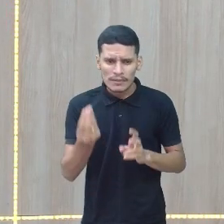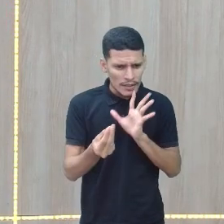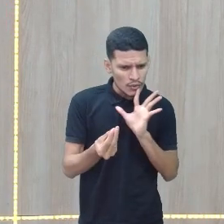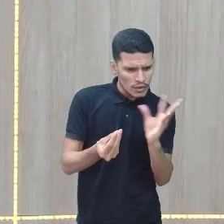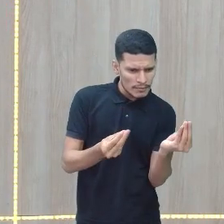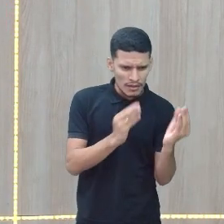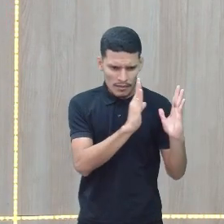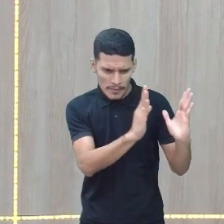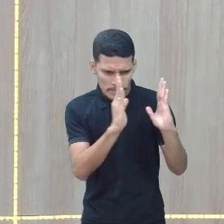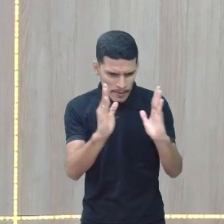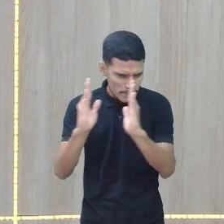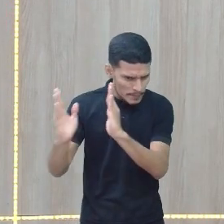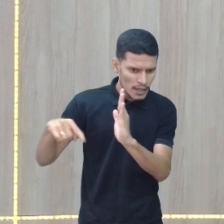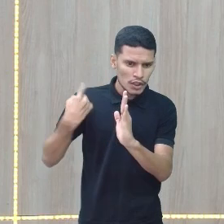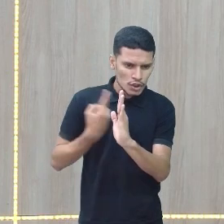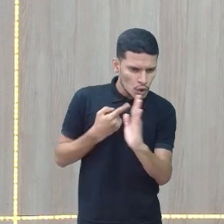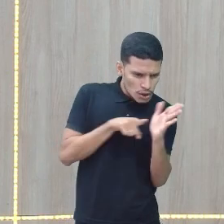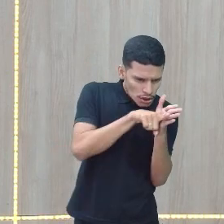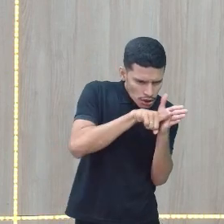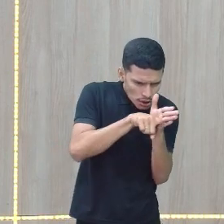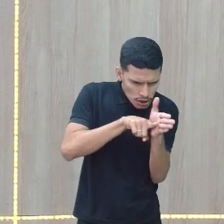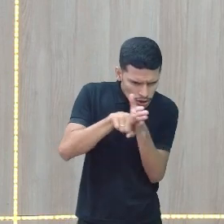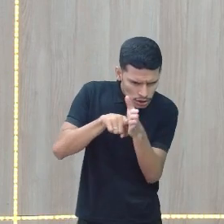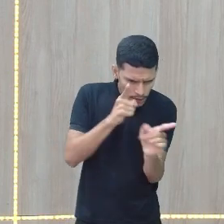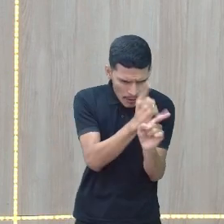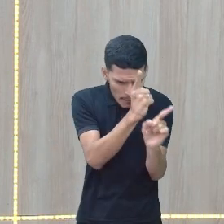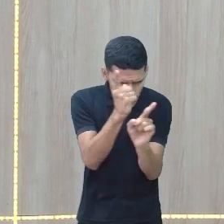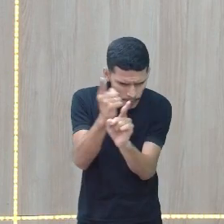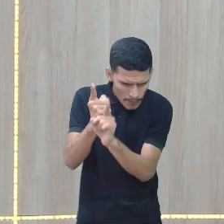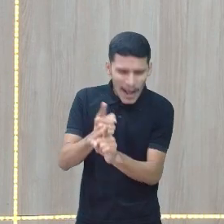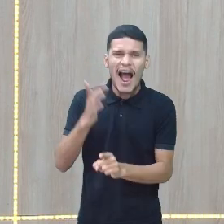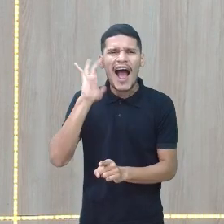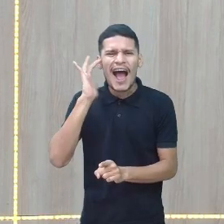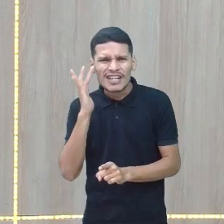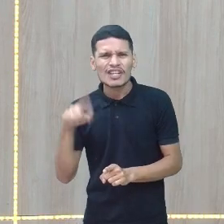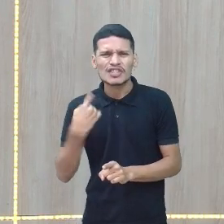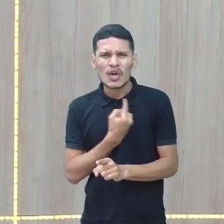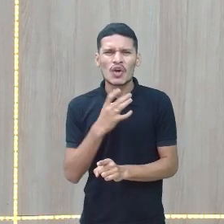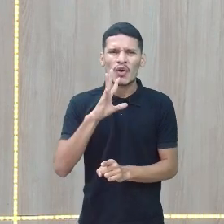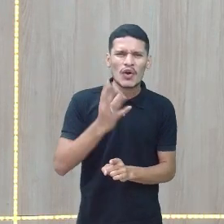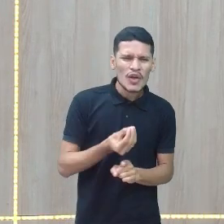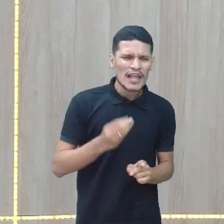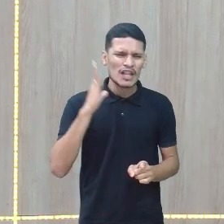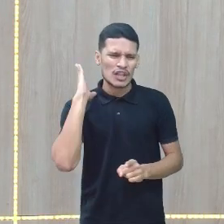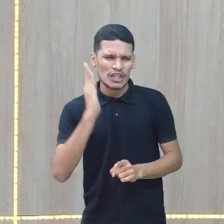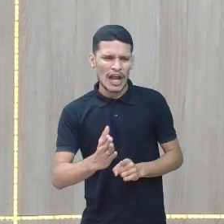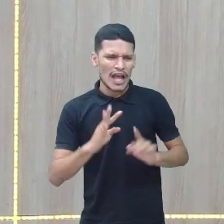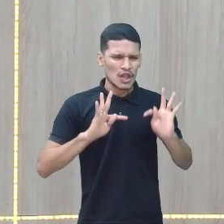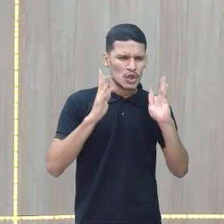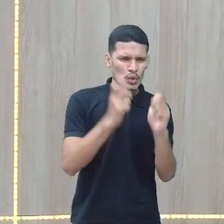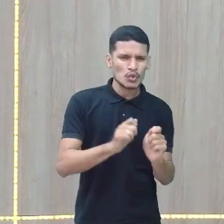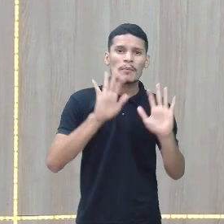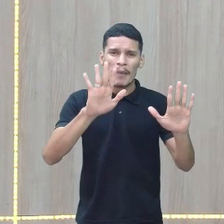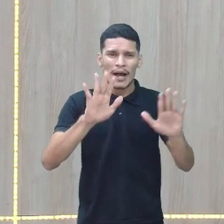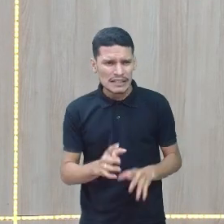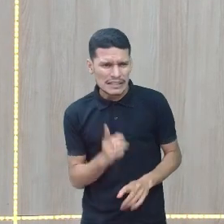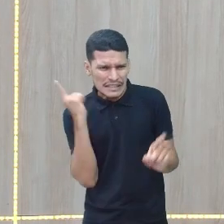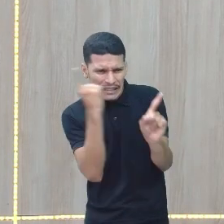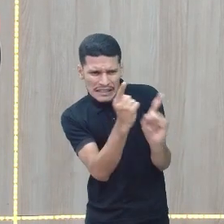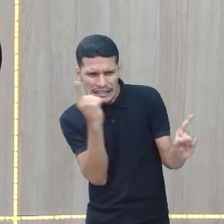e aí vamos descobrindo e achamos que já conhecemos tudo e de repente percebemos que existem